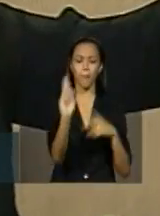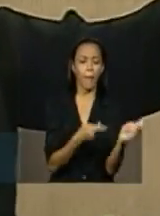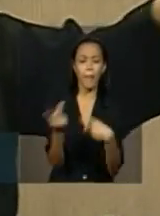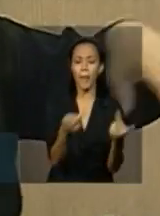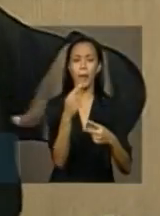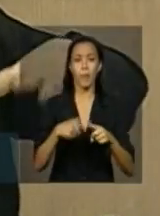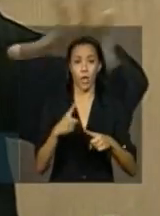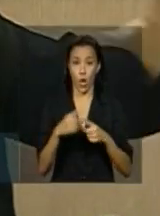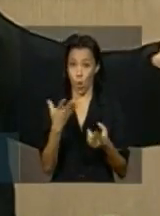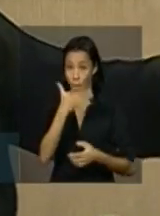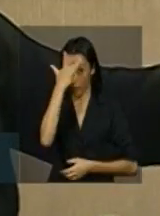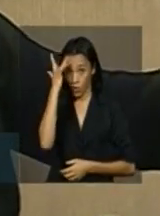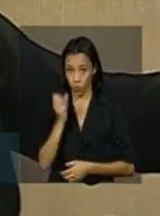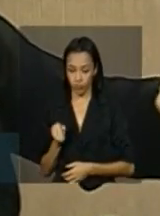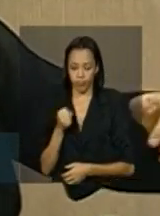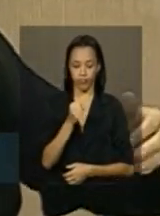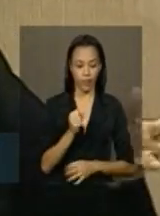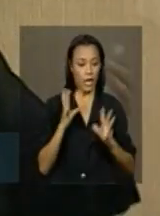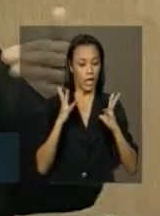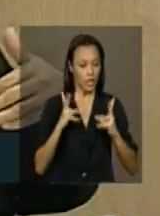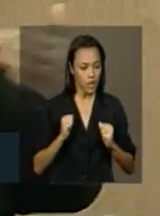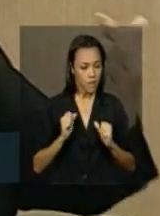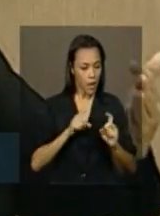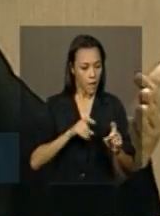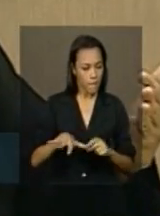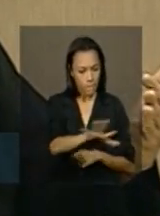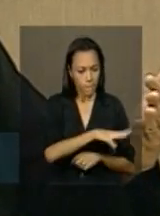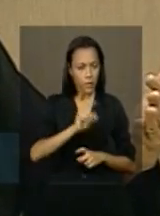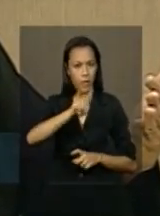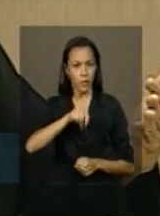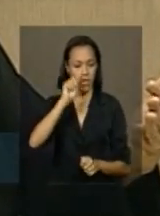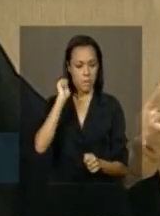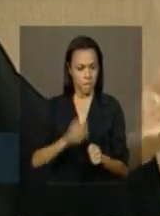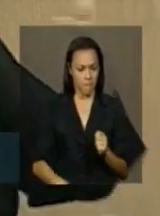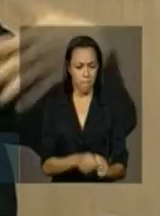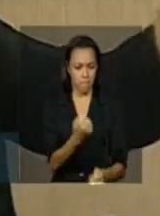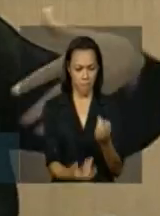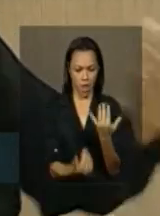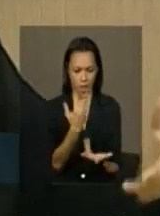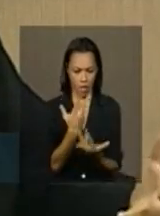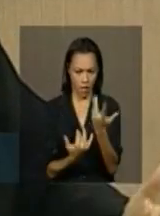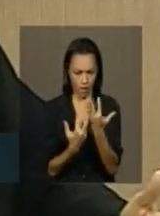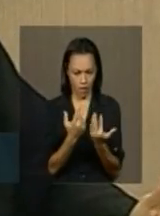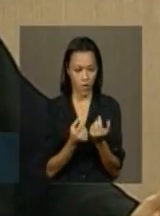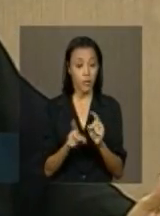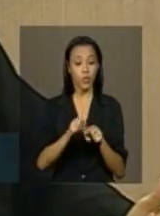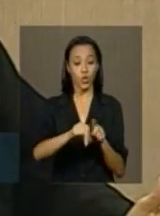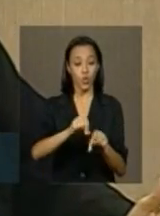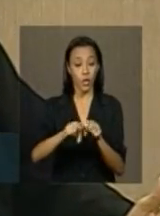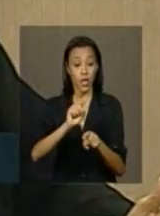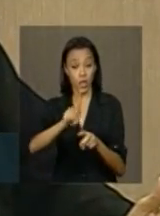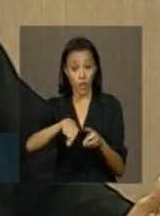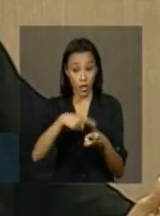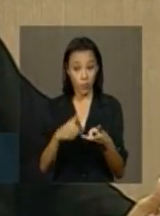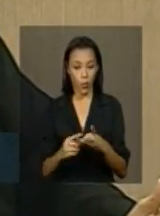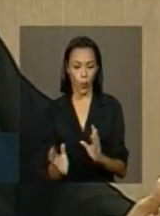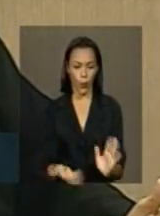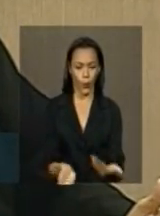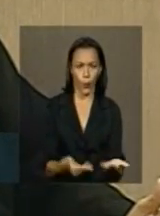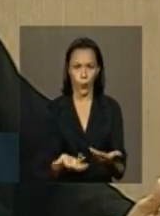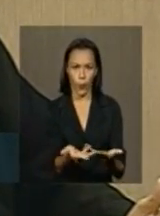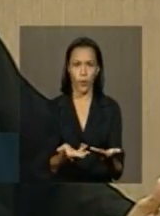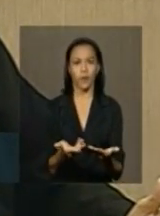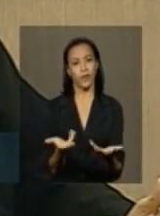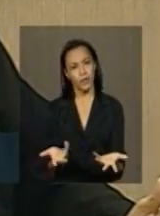entra ele limpa faz que a gente chama de fase de broc depois ele pode queimar tá ou faz um corte seletivo e depois ele vem e faz o corte Raso